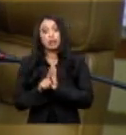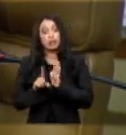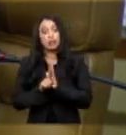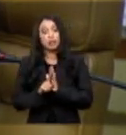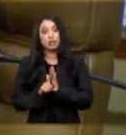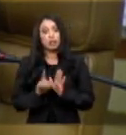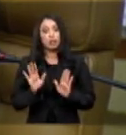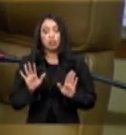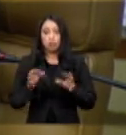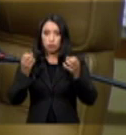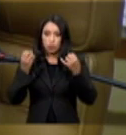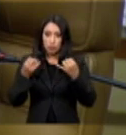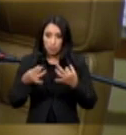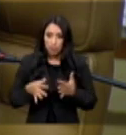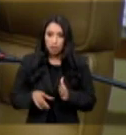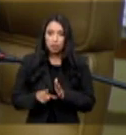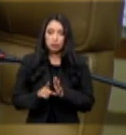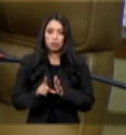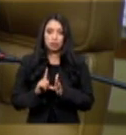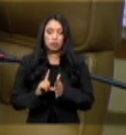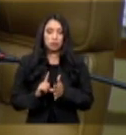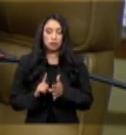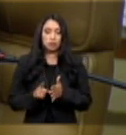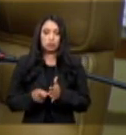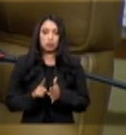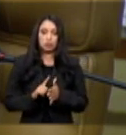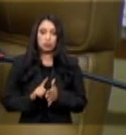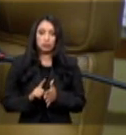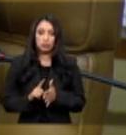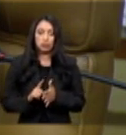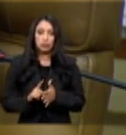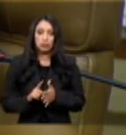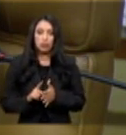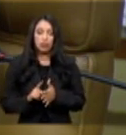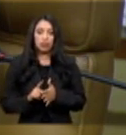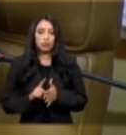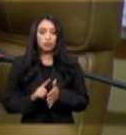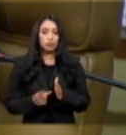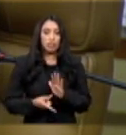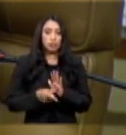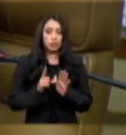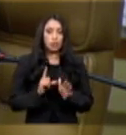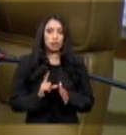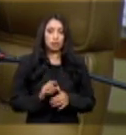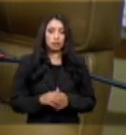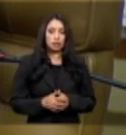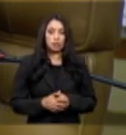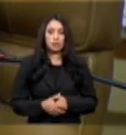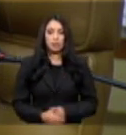isso para que nós centremos o objeto dessa ação, porque